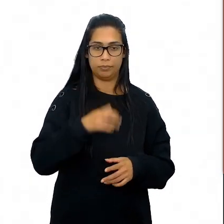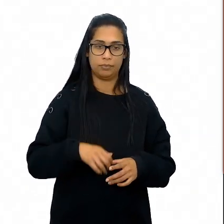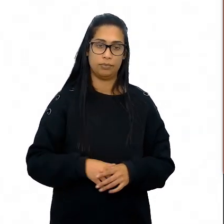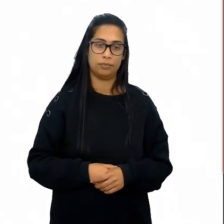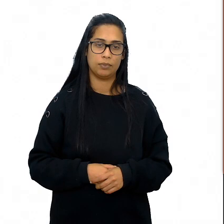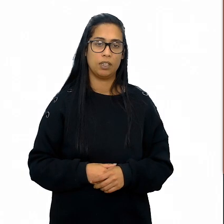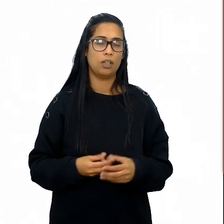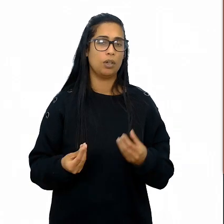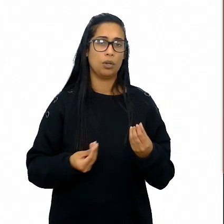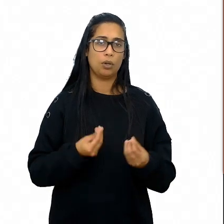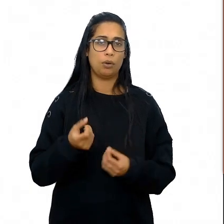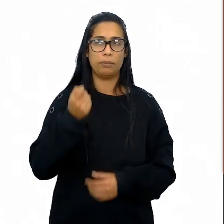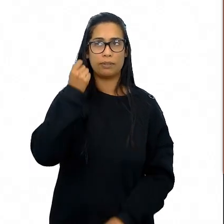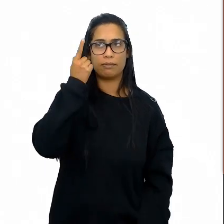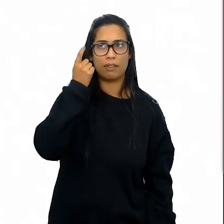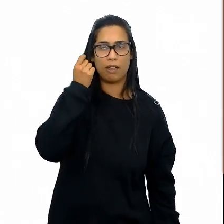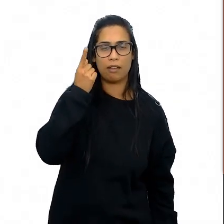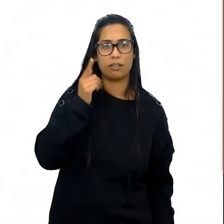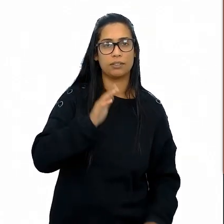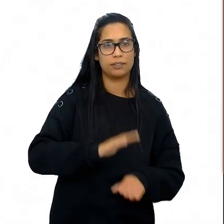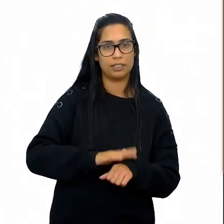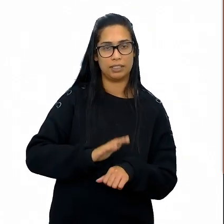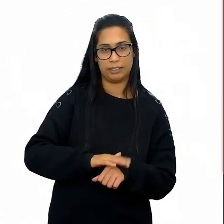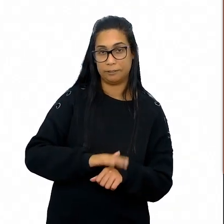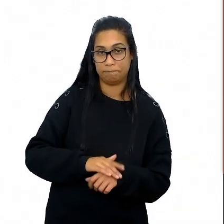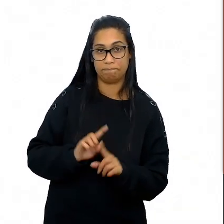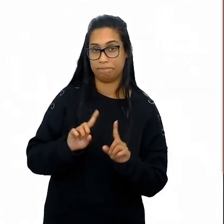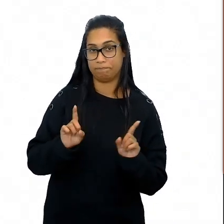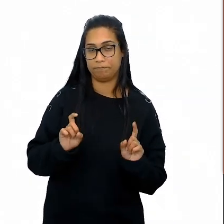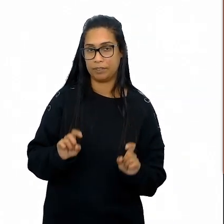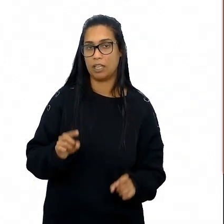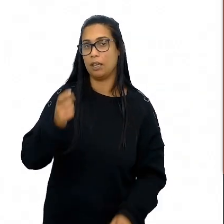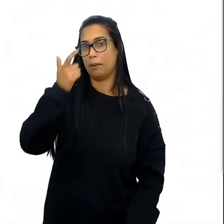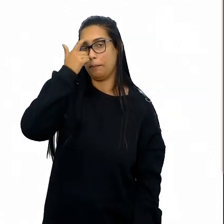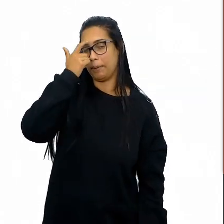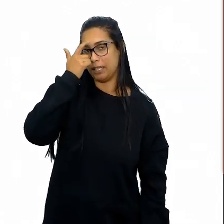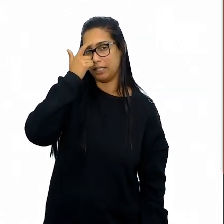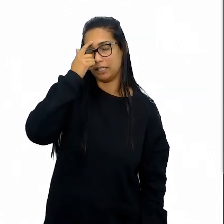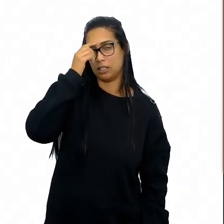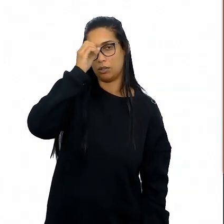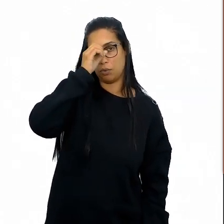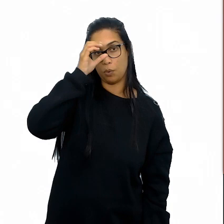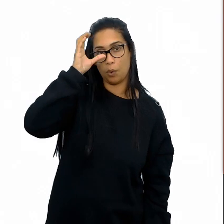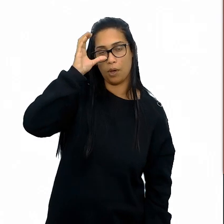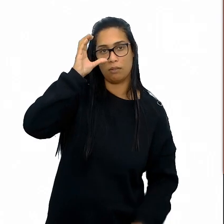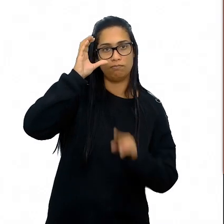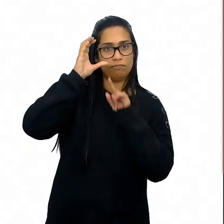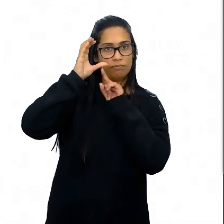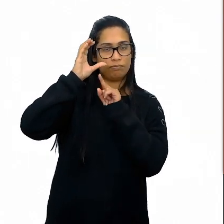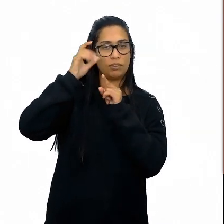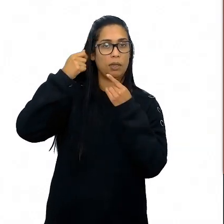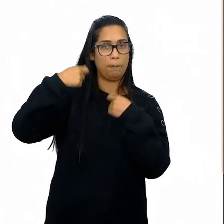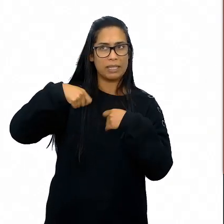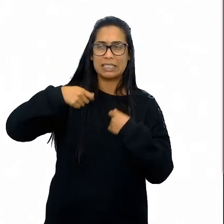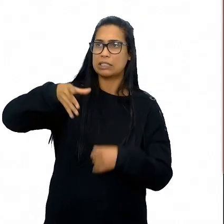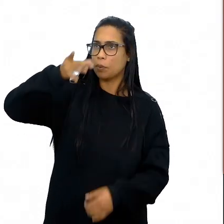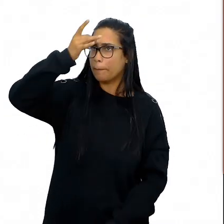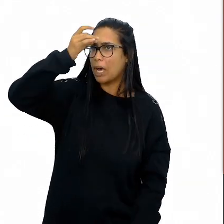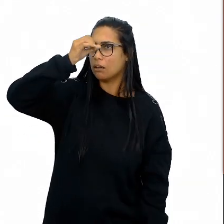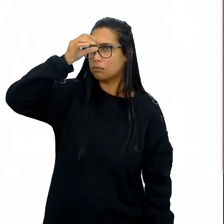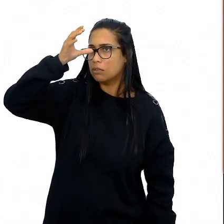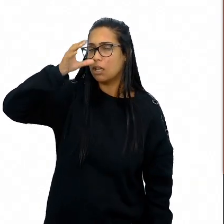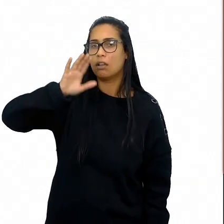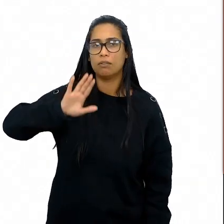a partir de agora a partir desse momento quando a gente pensa no conhecimento do currículo Veja aqui a